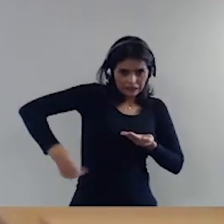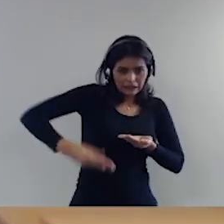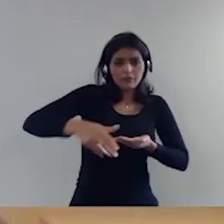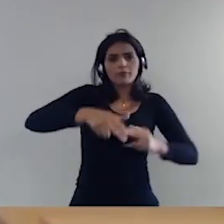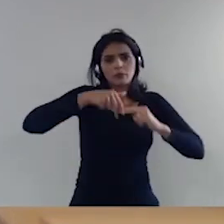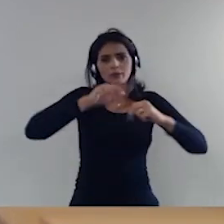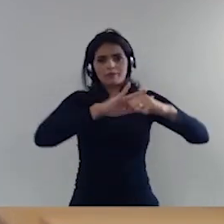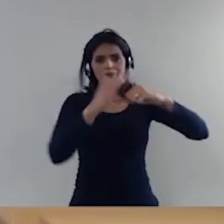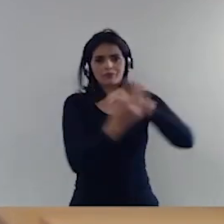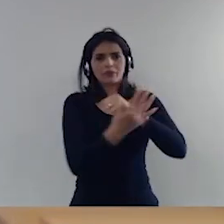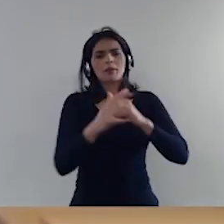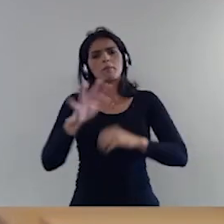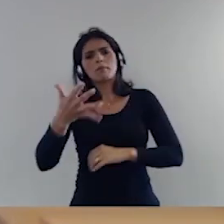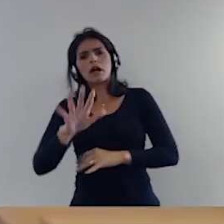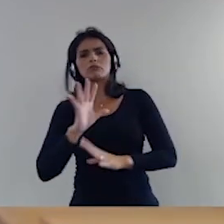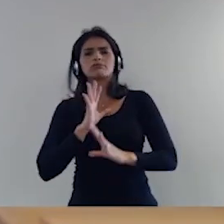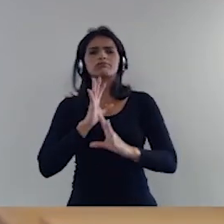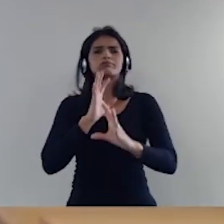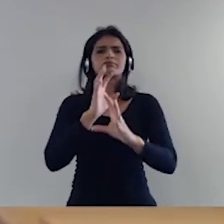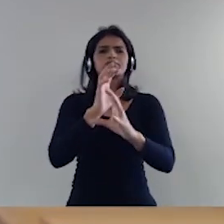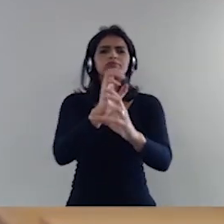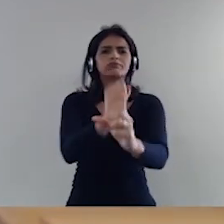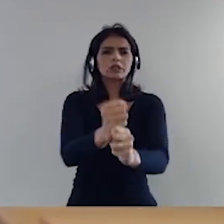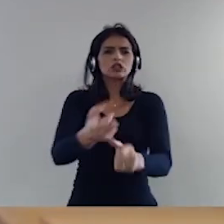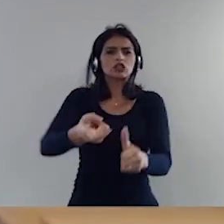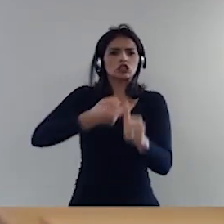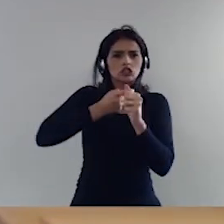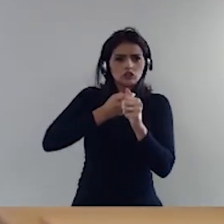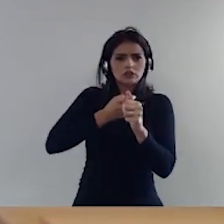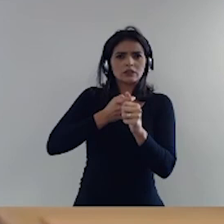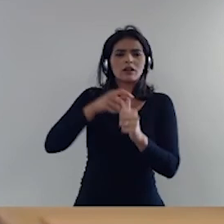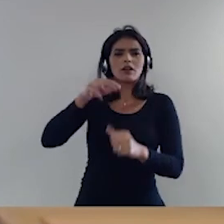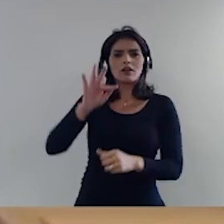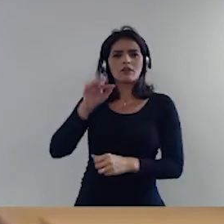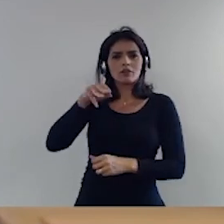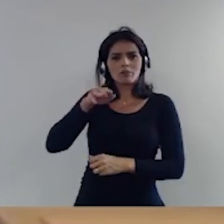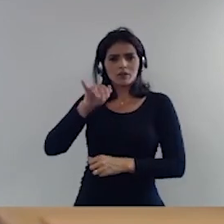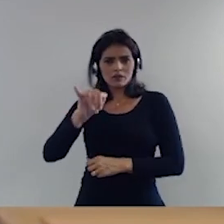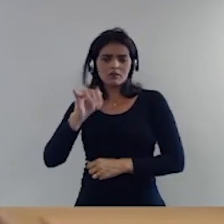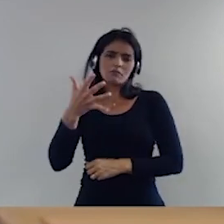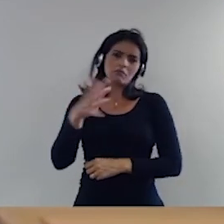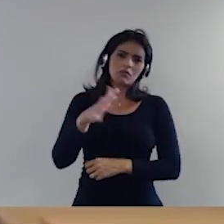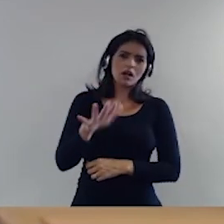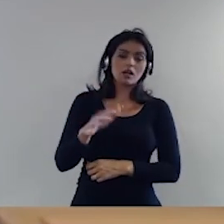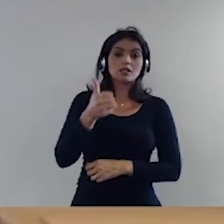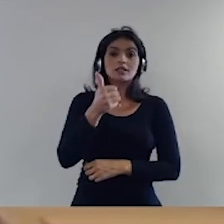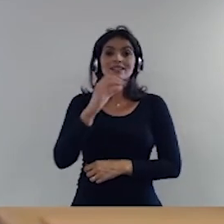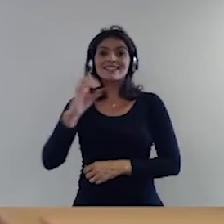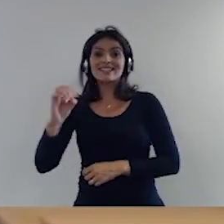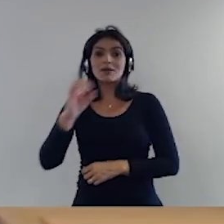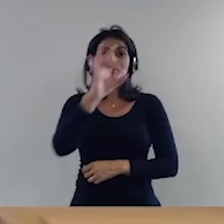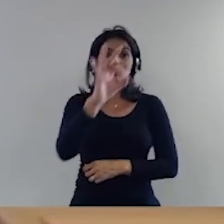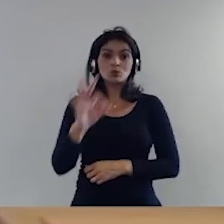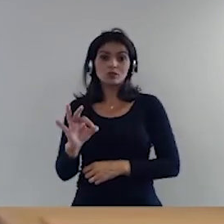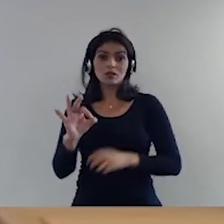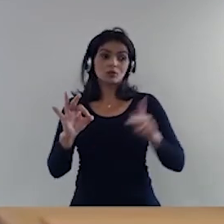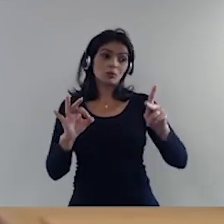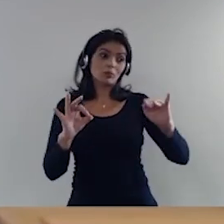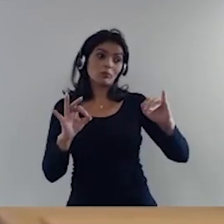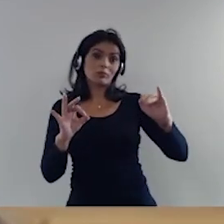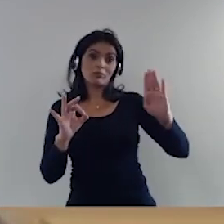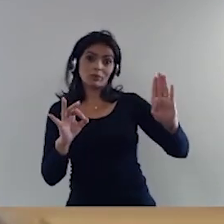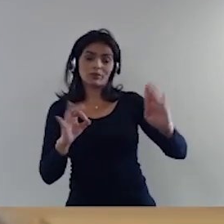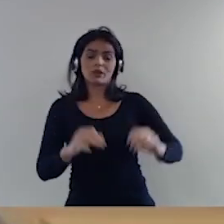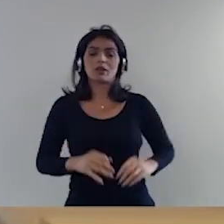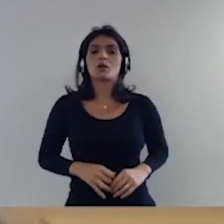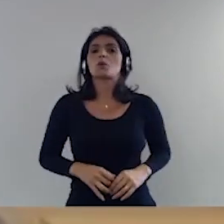chegar próxima, a dívida pública pode chegar próximo a 100% do produto interno bruto, que